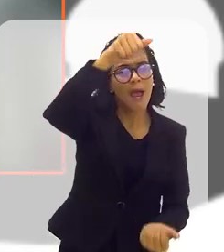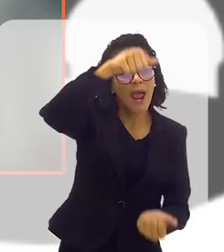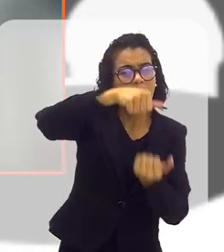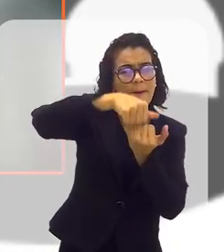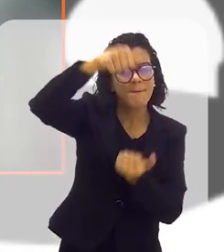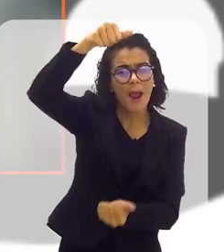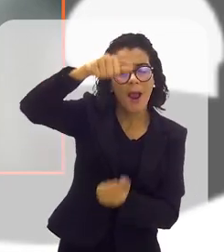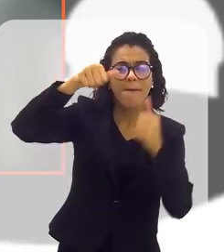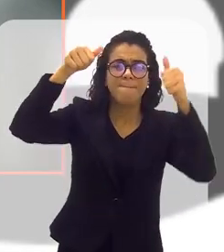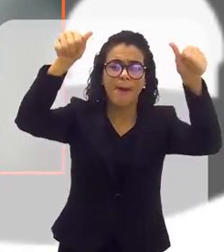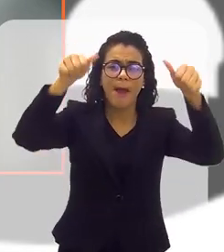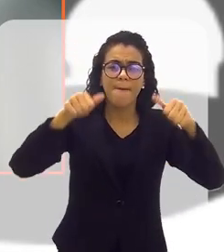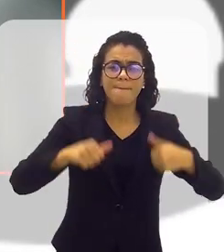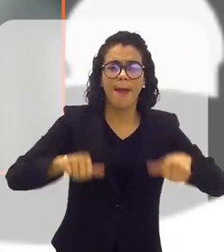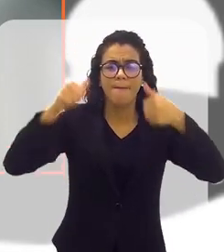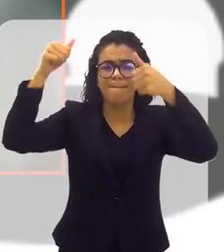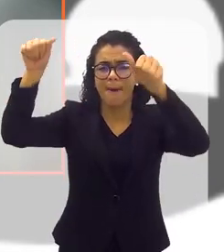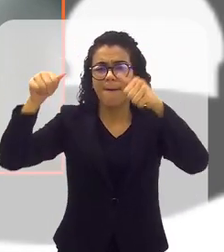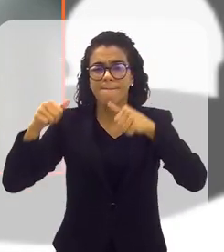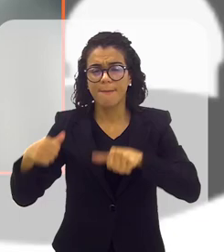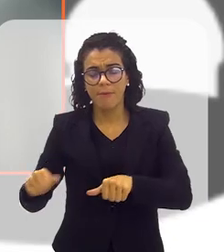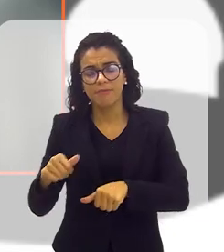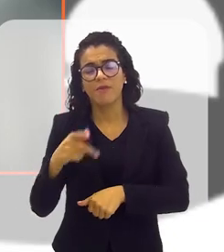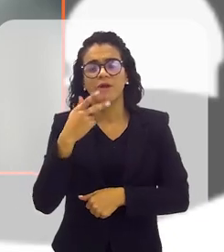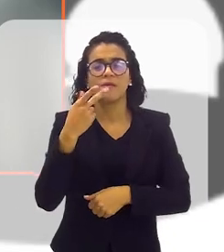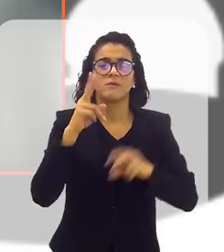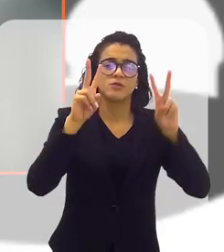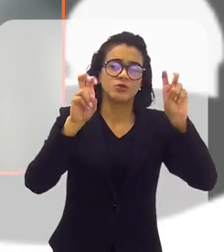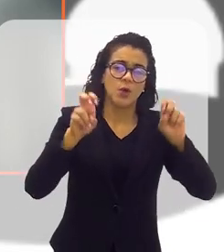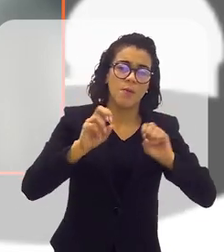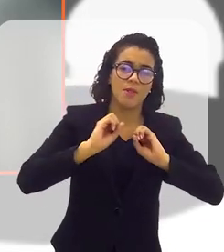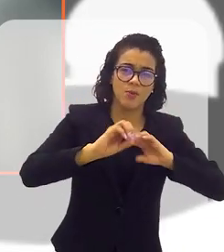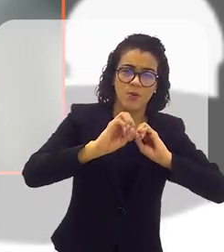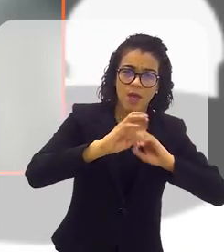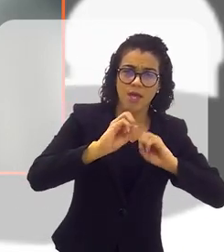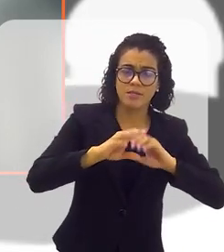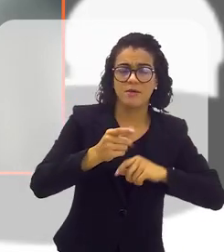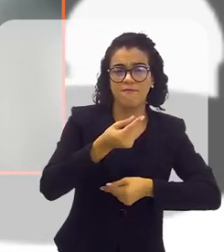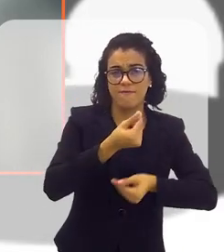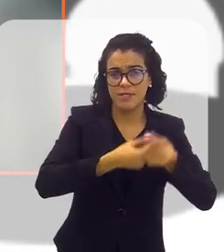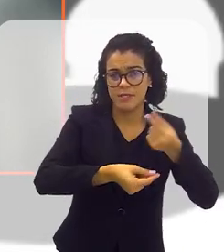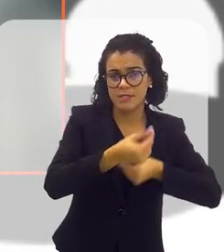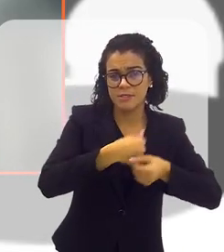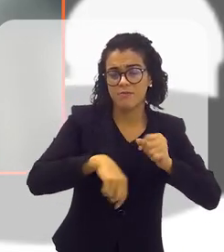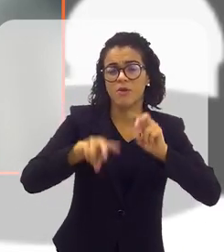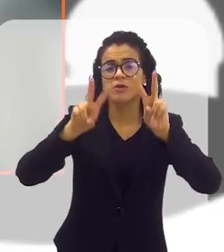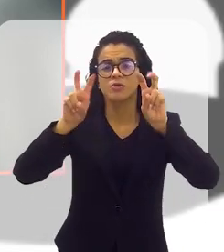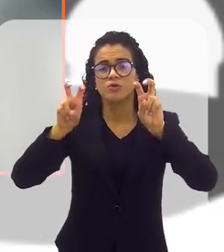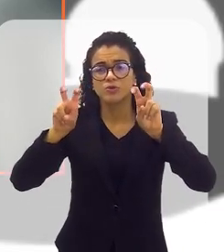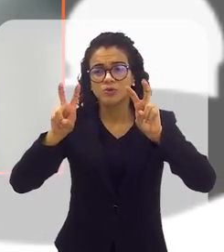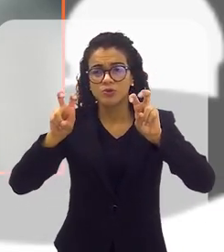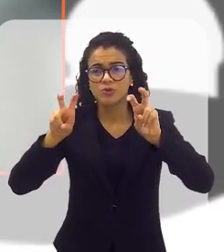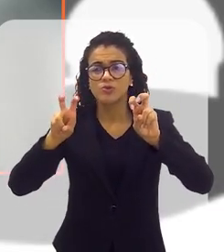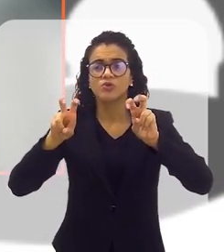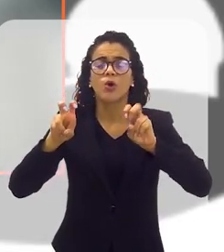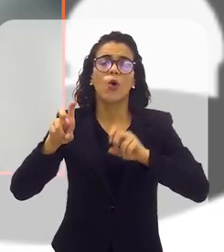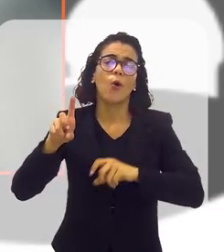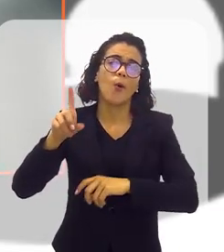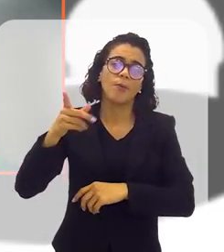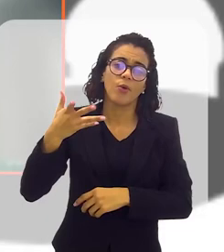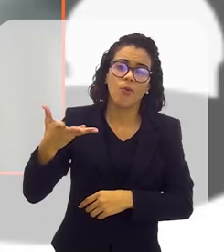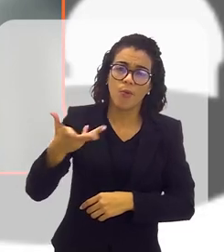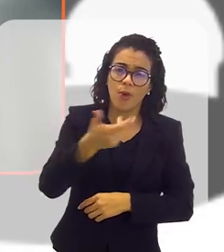com especialistas abordando temas específicos. Então nós falamos sobre educação financeira, nós falamos sobre